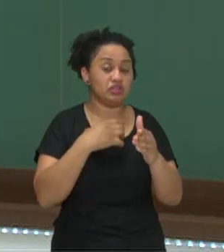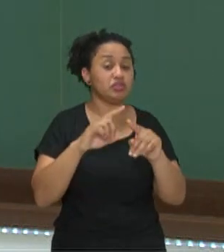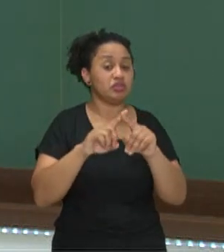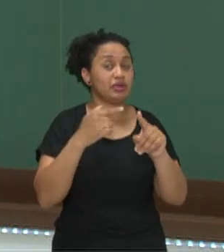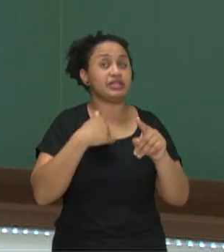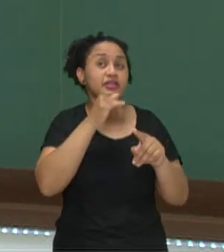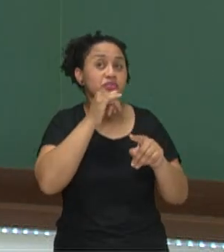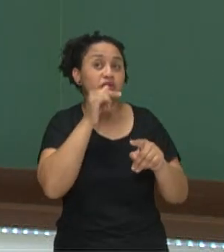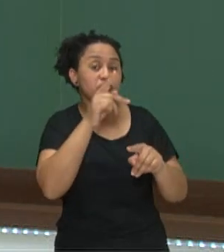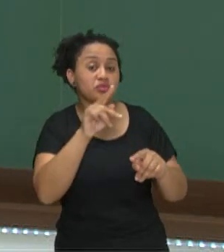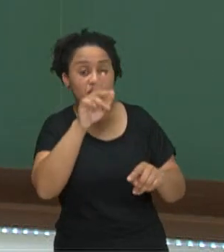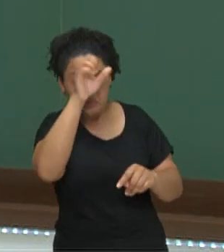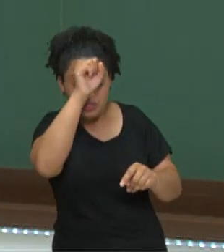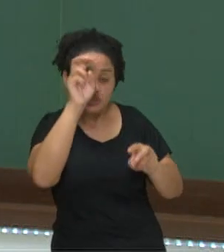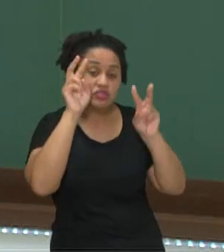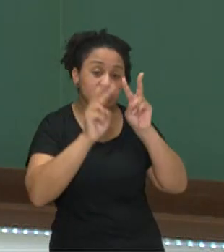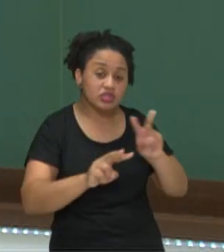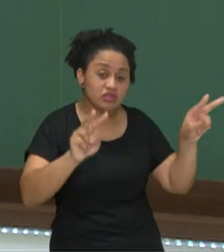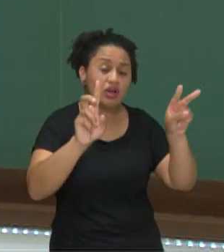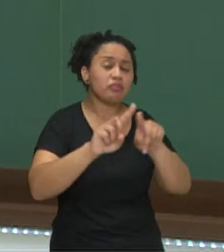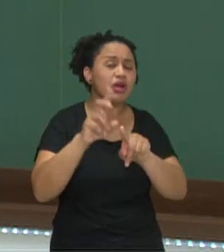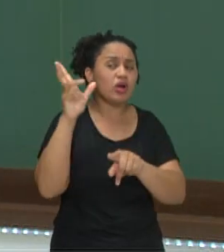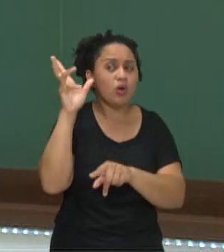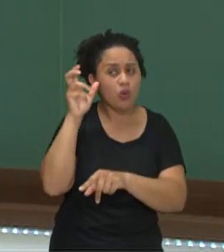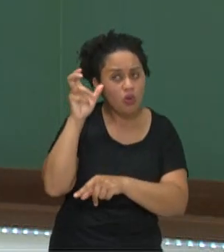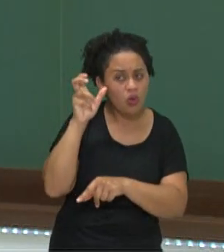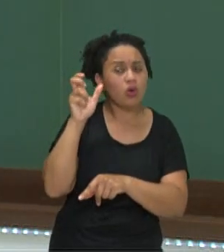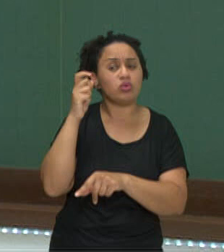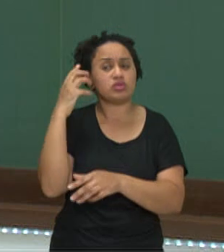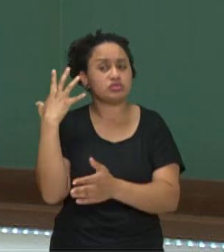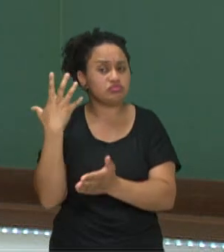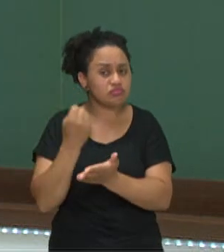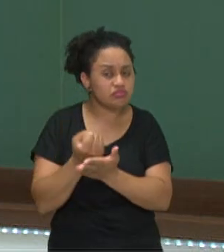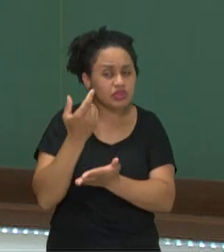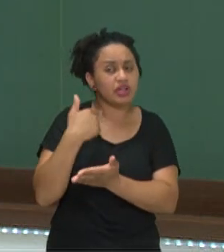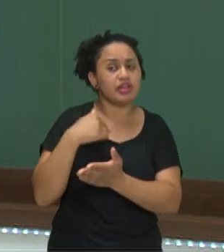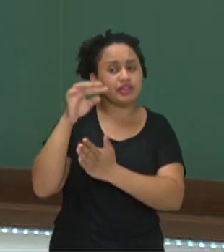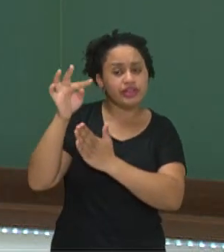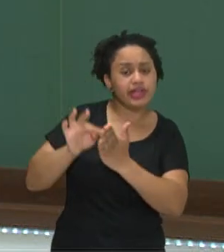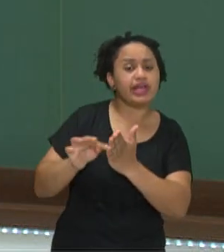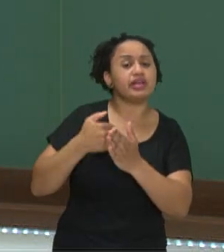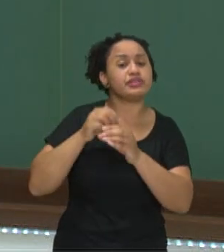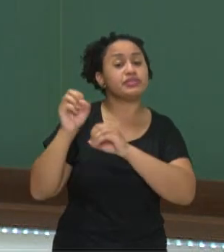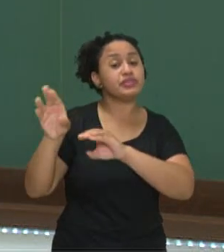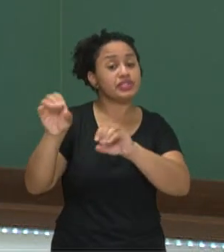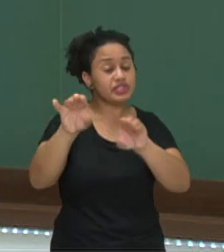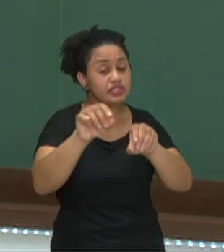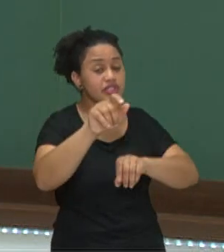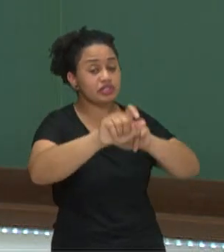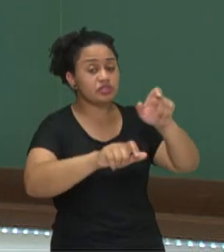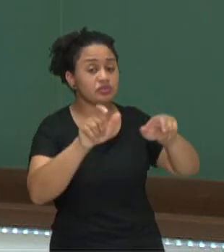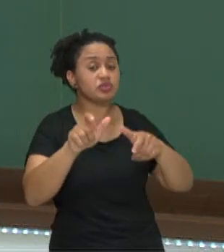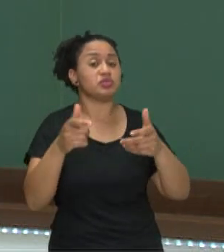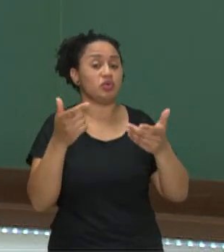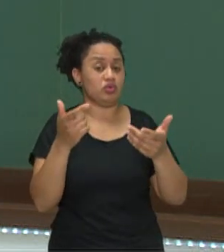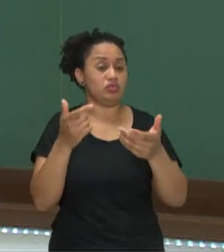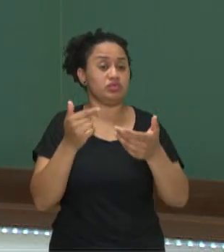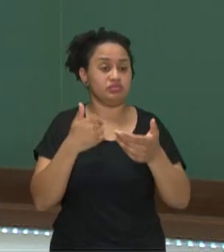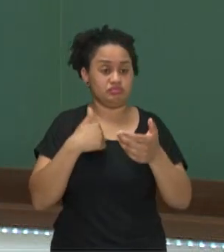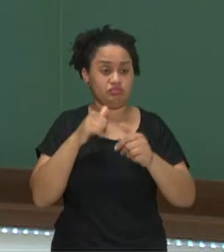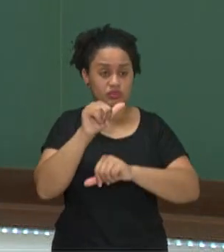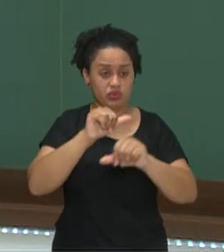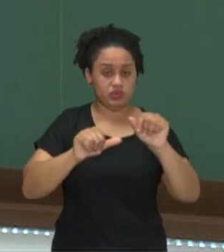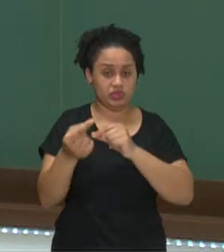visual, né, escute alguns textos, trabalhe a aprendizagem auditiva, ensine os outros, né, faça aí, né, alterne os seus